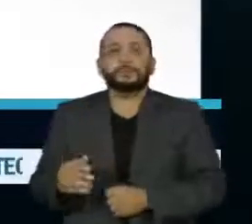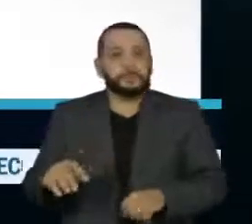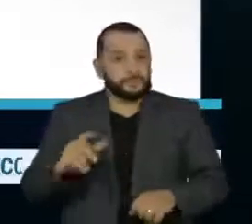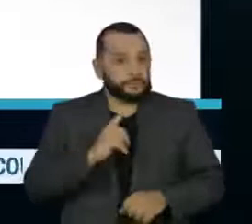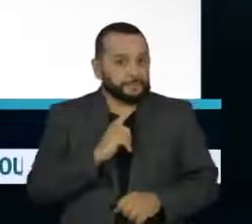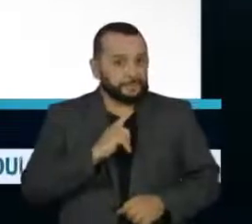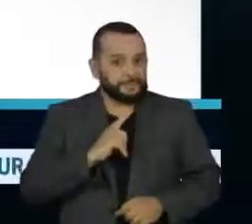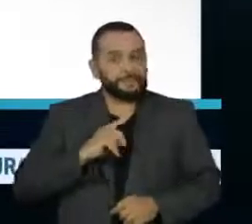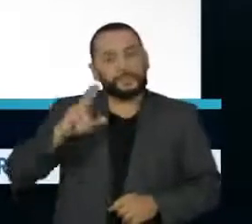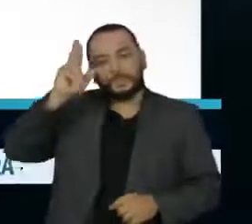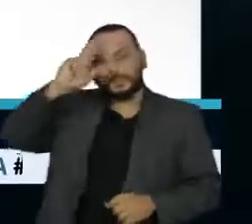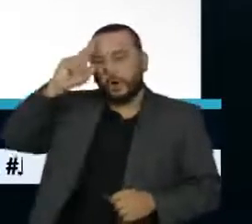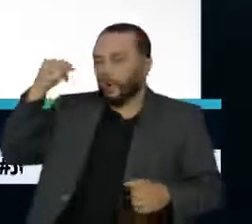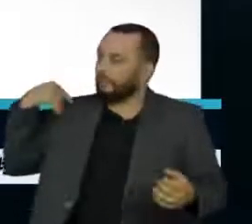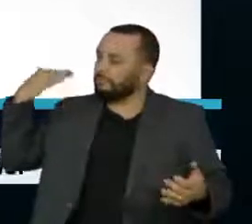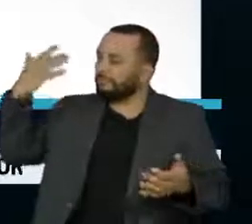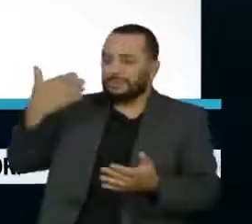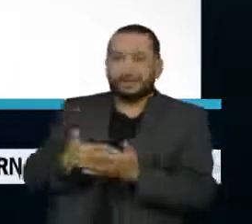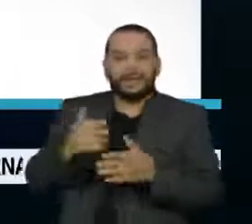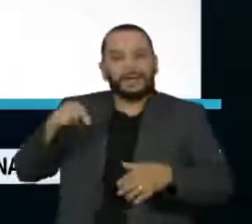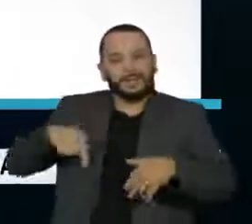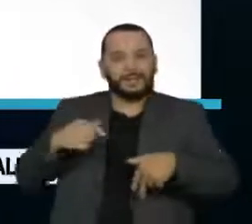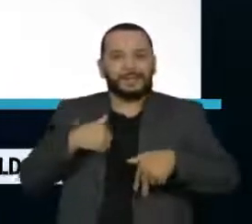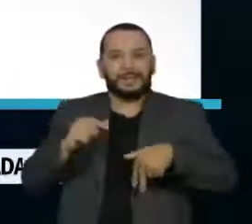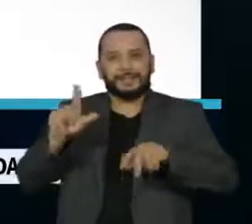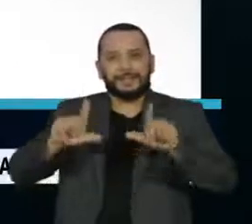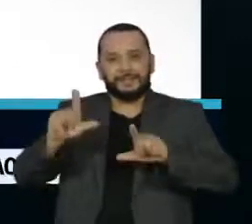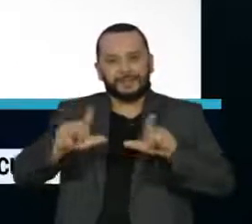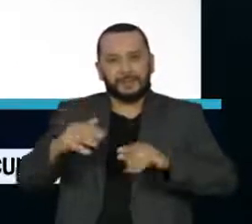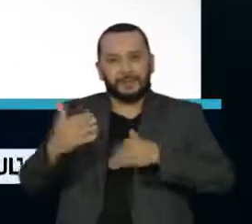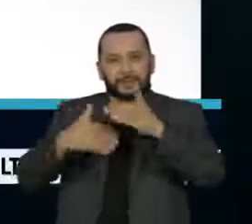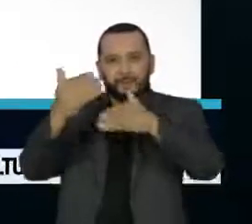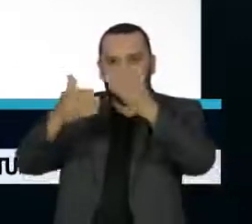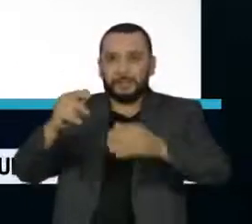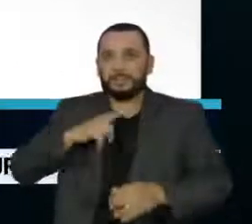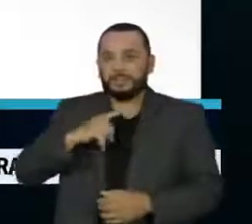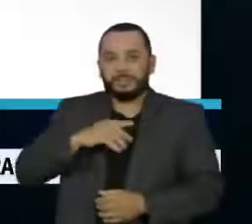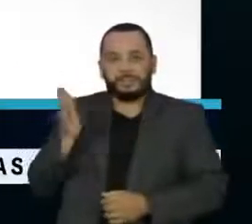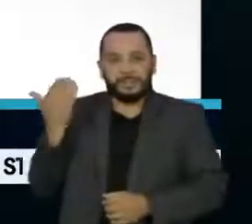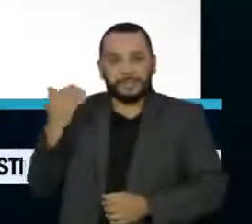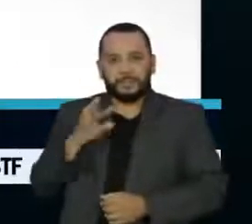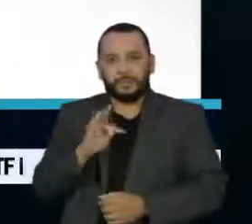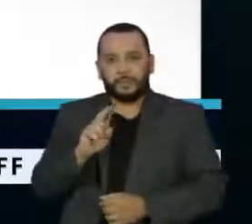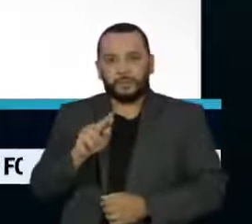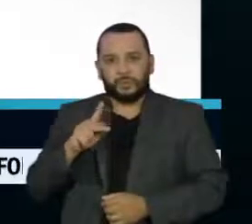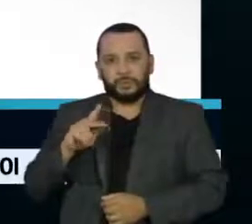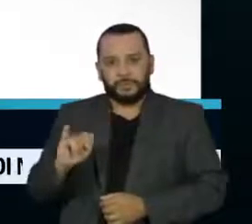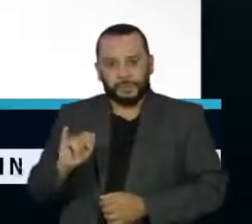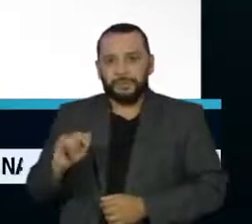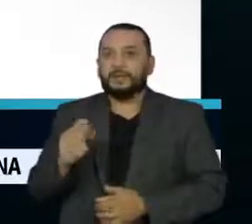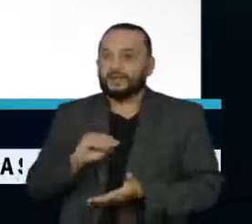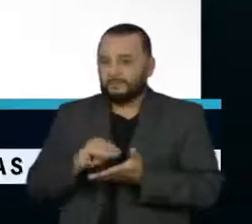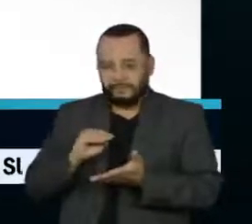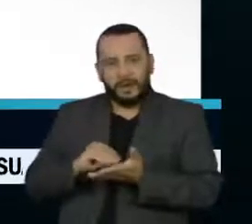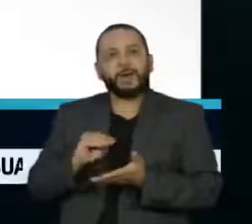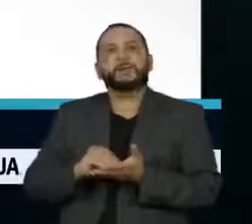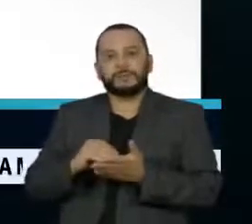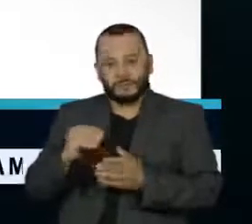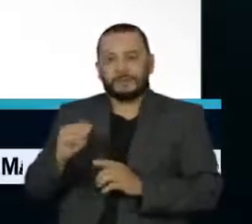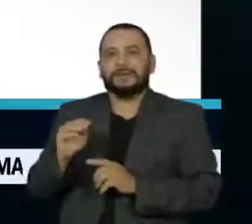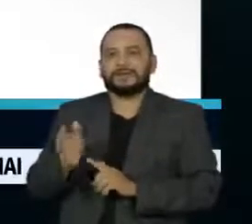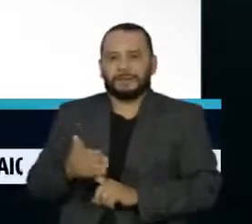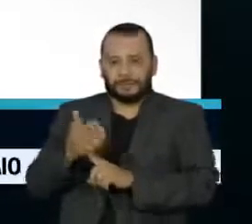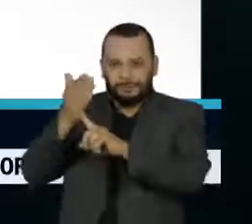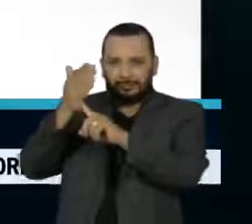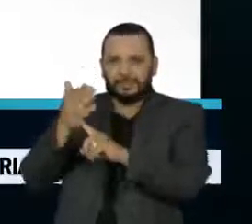história, a TV brasileira evoluiu. No início, nos anos 50, a pioneira TV Tupi ainda sofria com a falta de equipamentos transmissores.